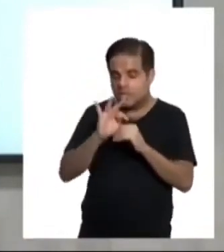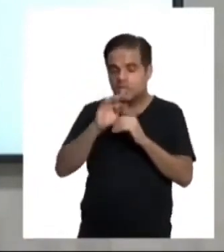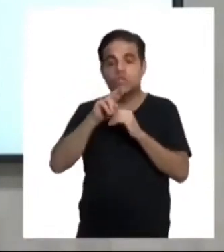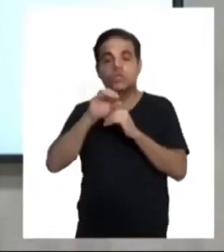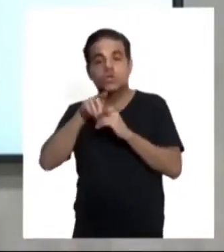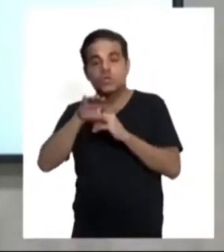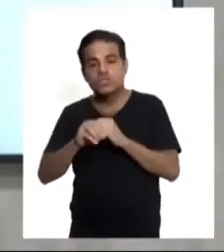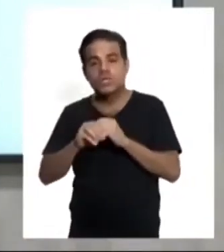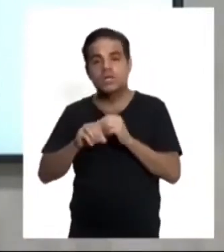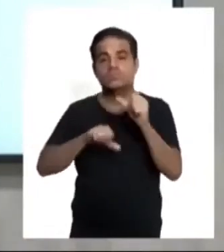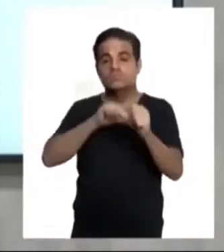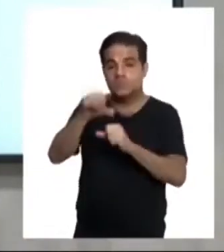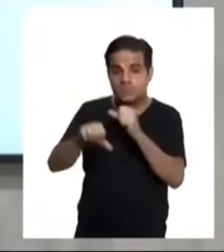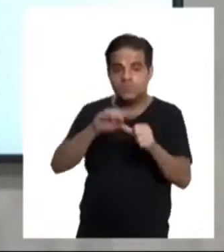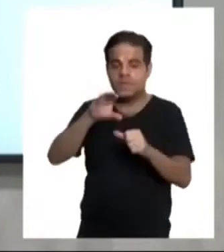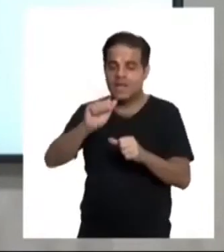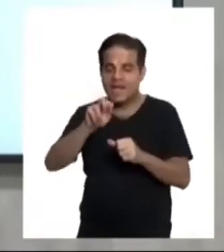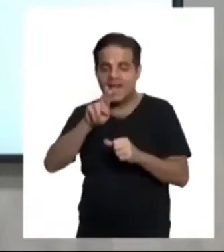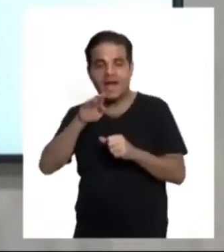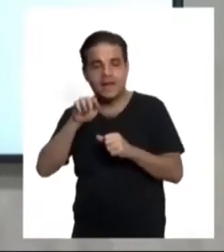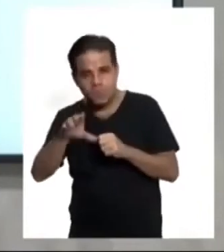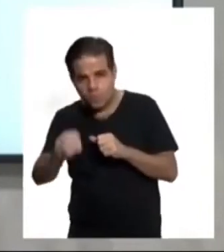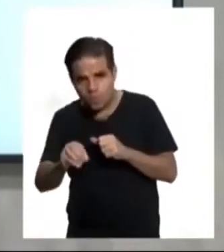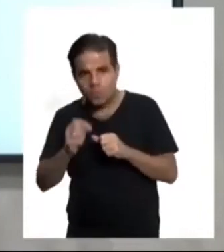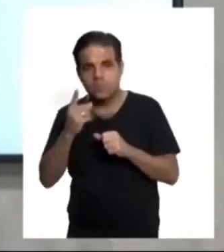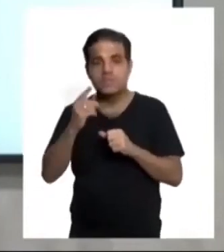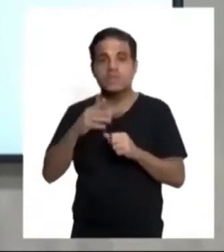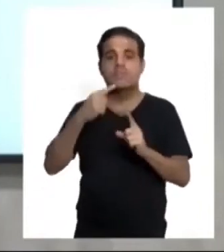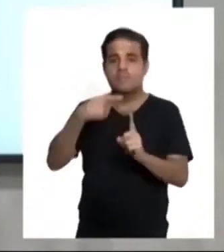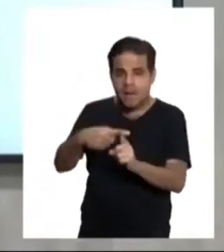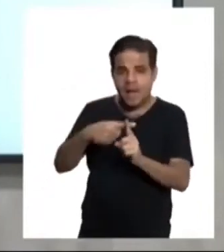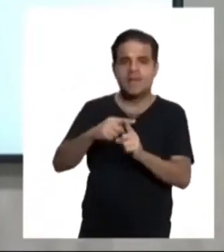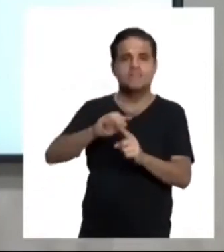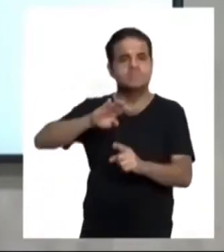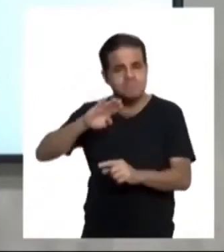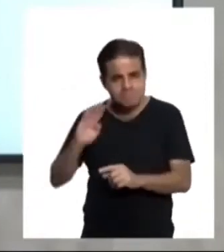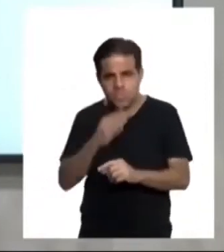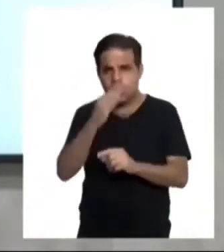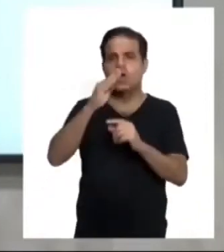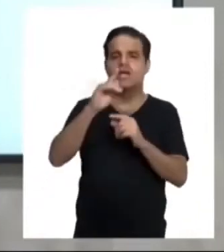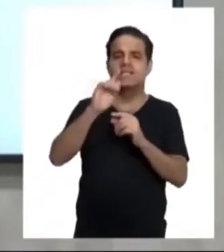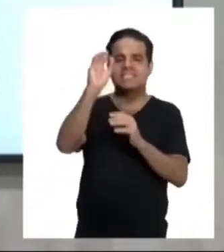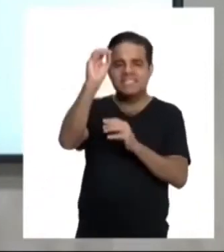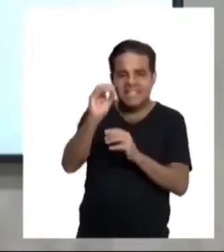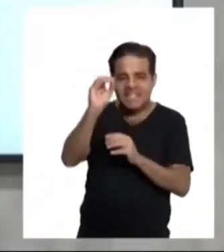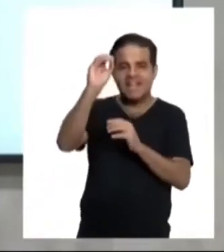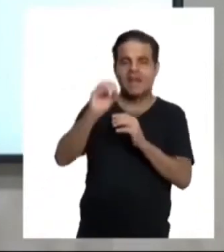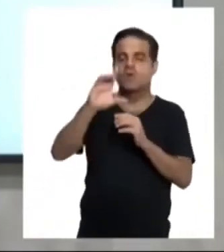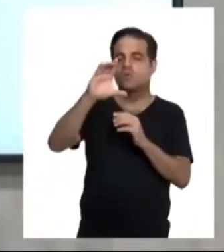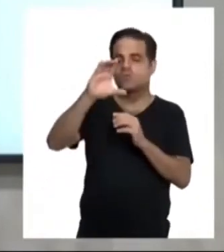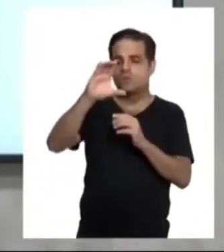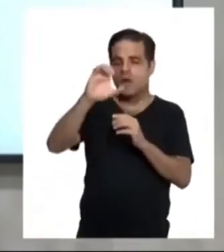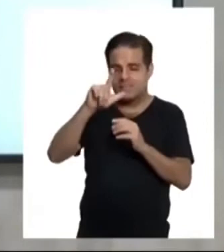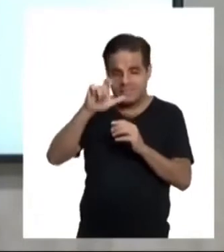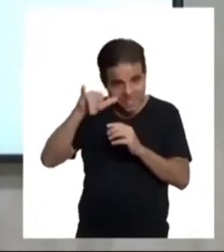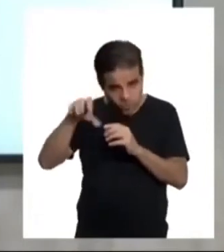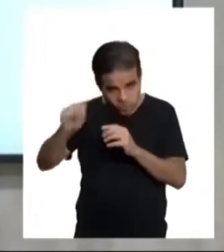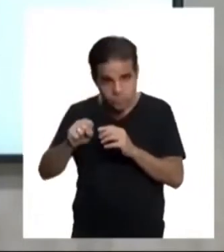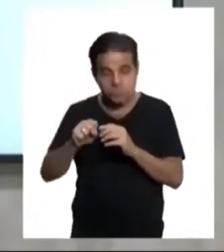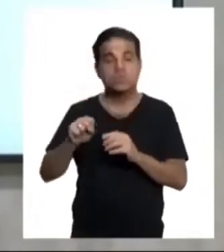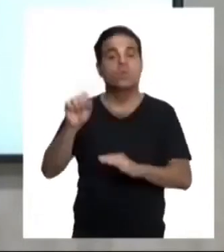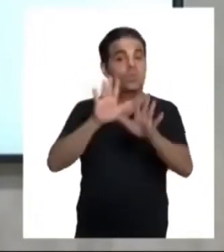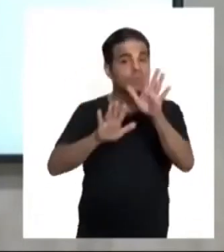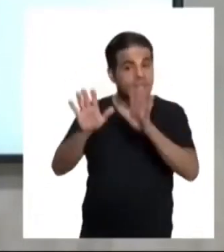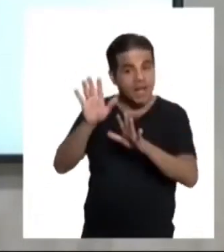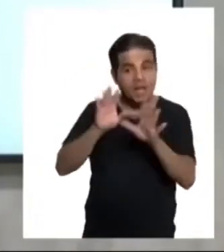ele em carbono 14, e mais bilhões de graus Celsius. Então, cuidado. O Sol e a bomba de hidrogênio que o homem